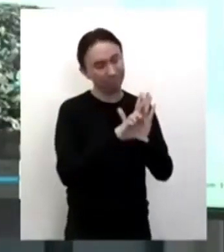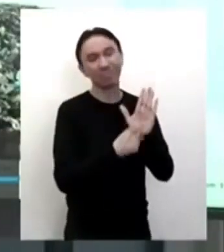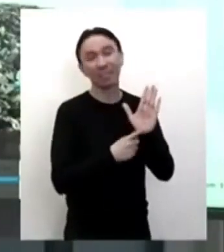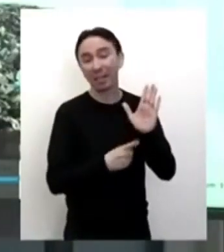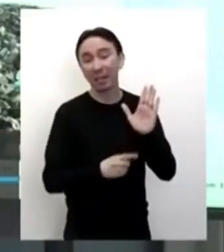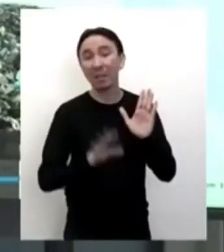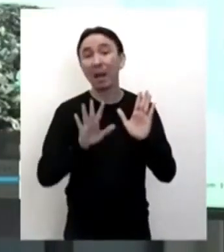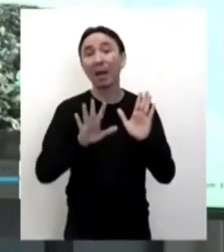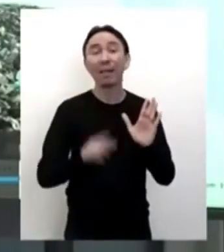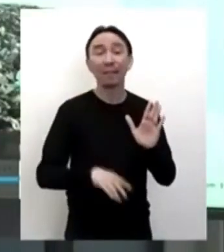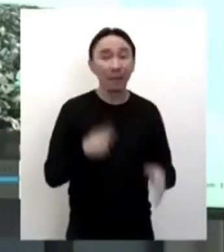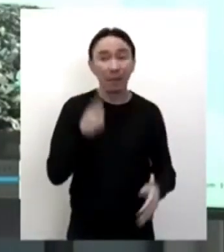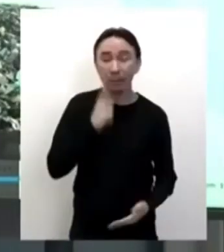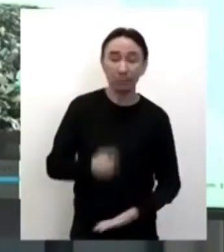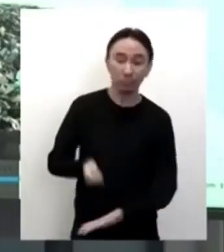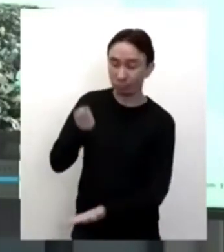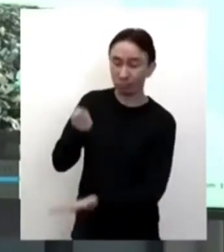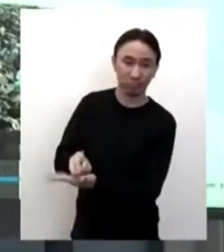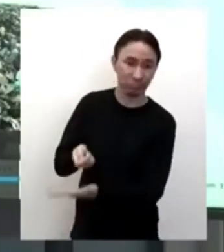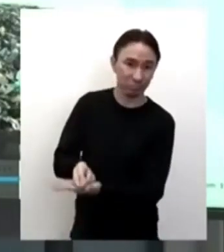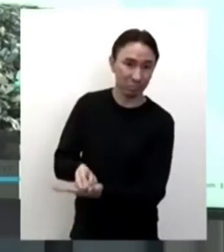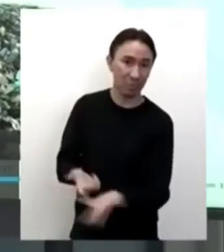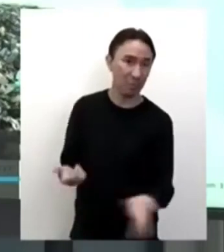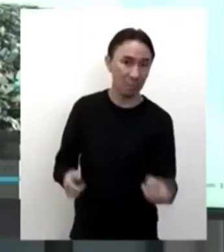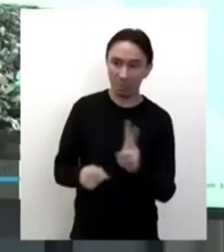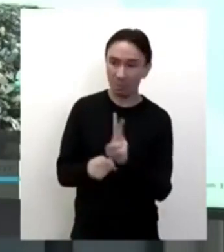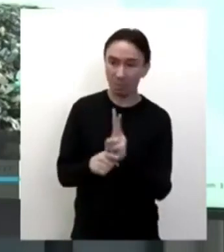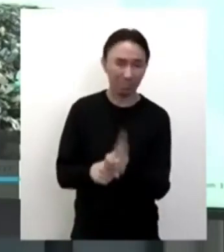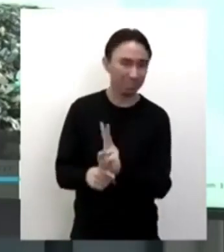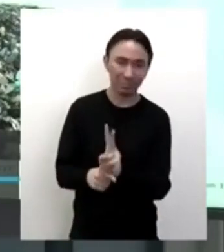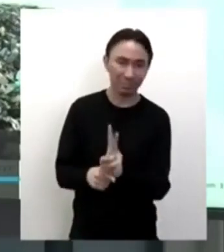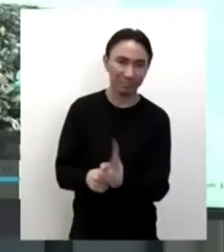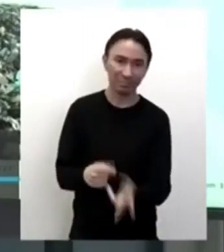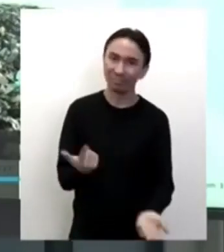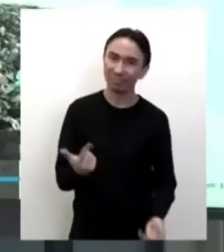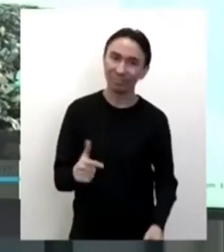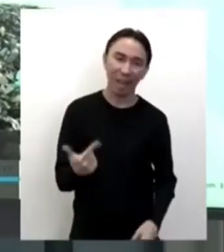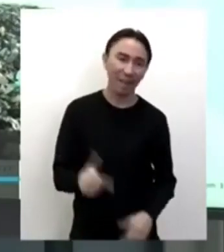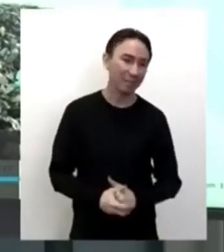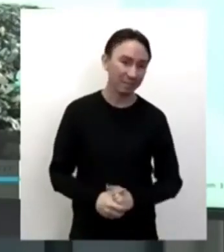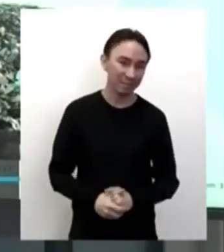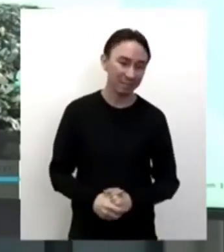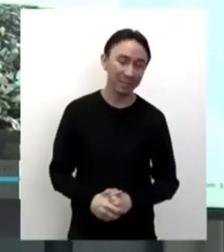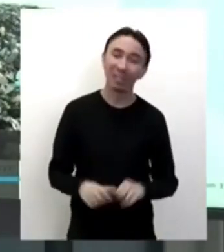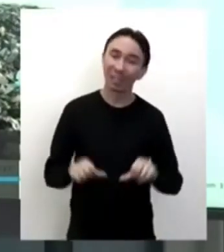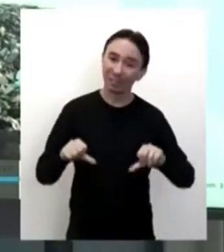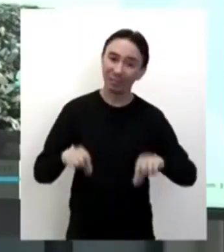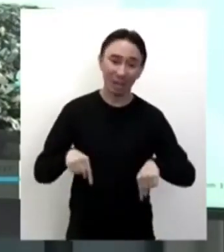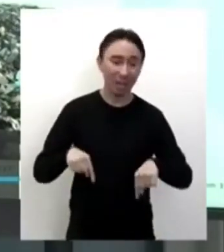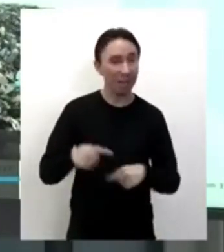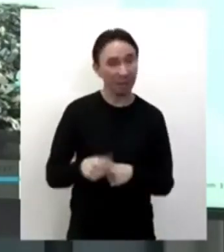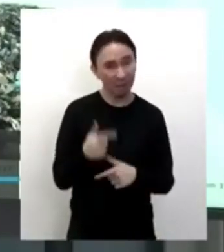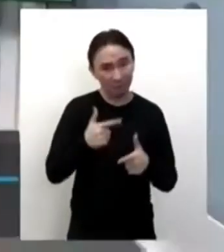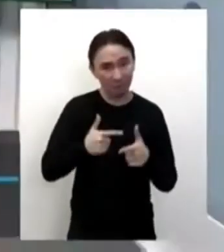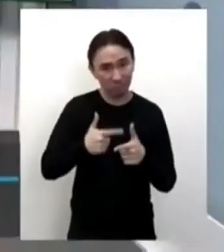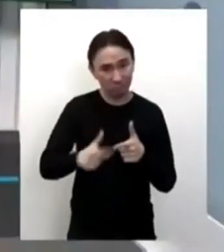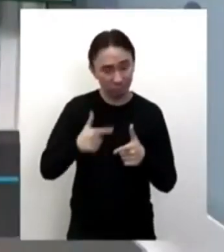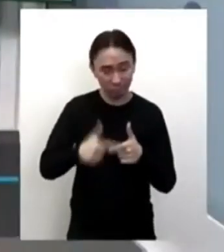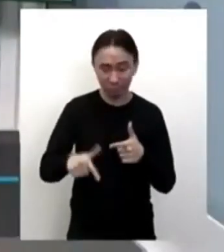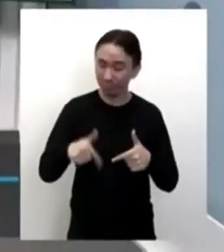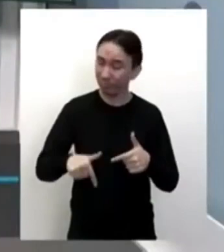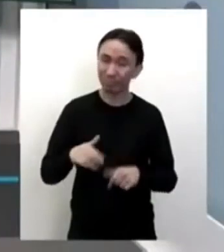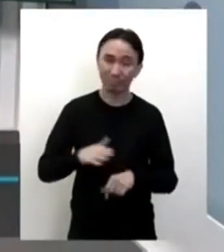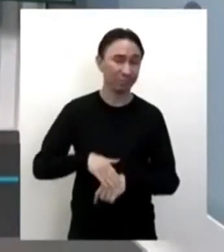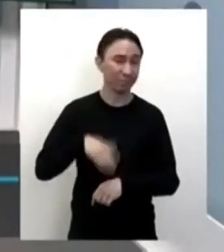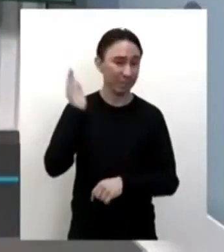punir, na hora de fiscalizar, não tem fiscalização. Então esse é o maior problema que a gente tem aqui no Brasil, né? Não adianta ter a lei e não fiscalizar, não é